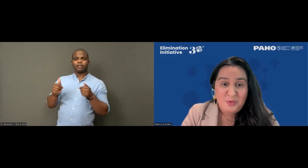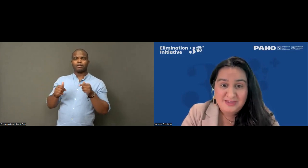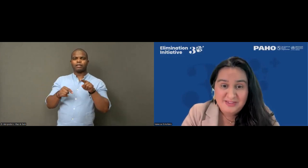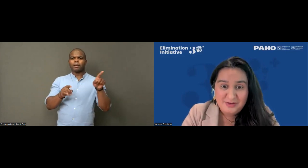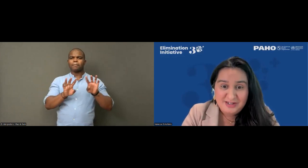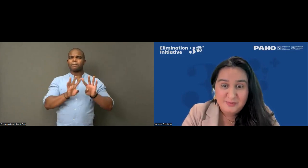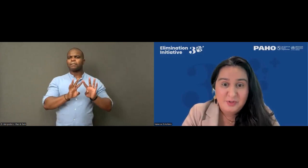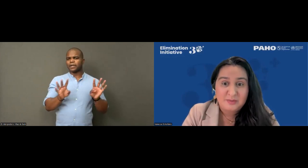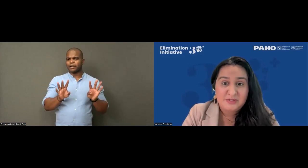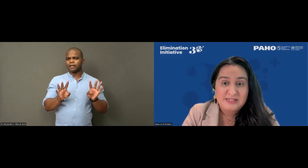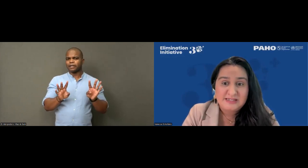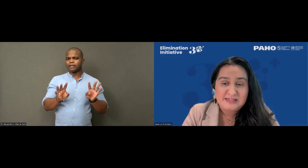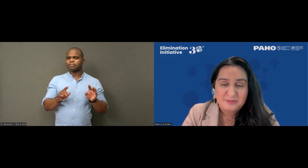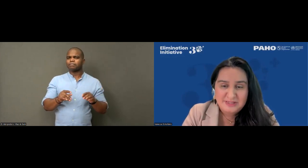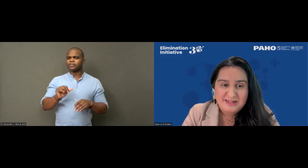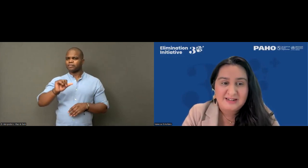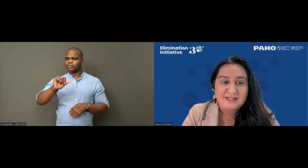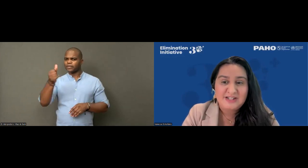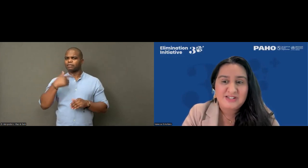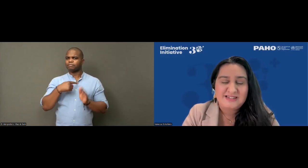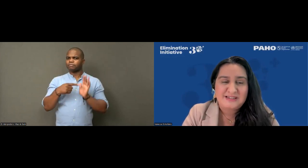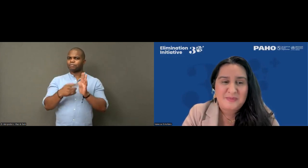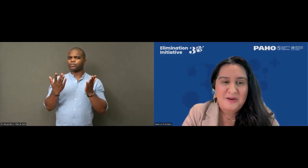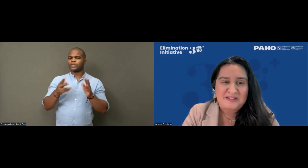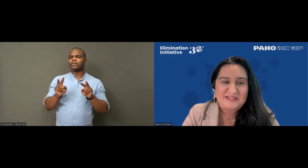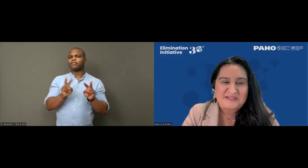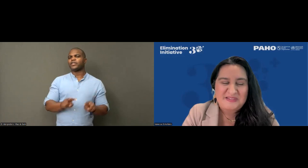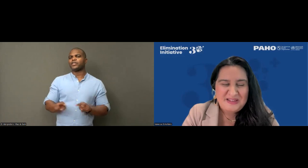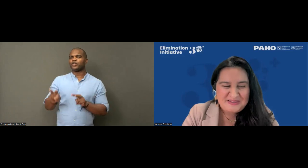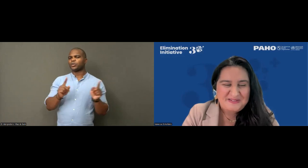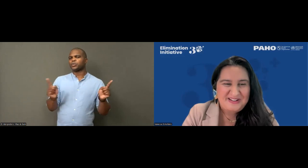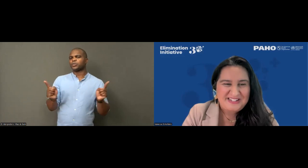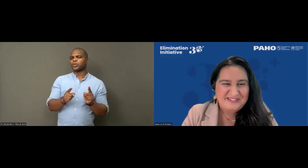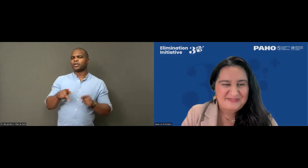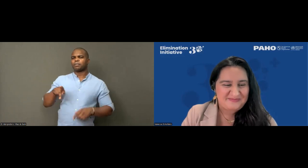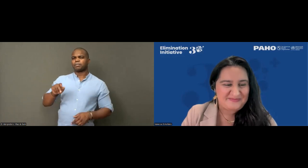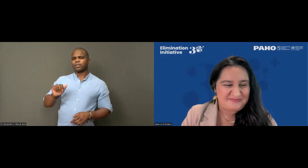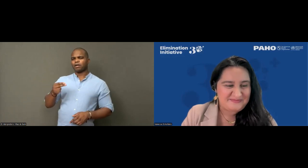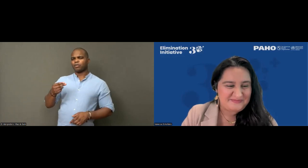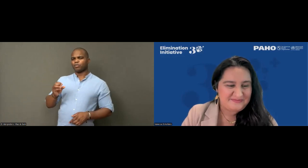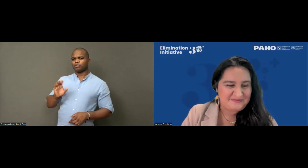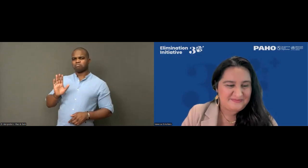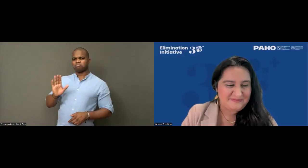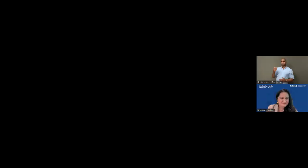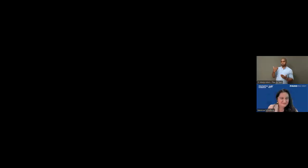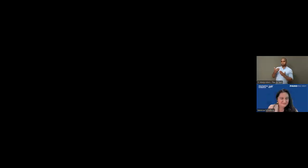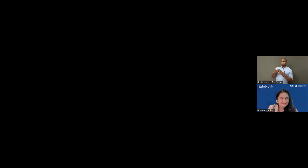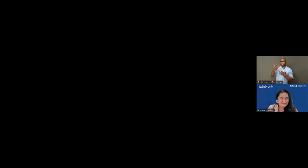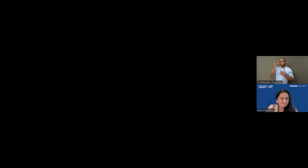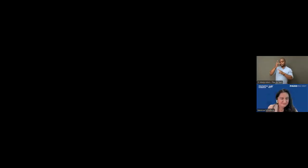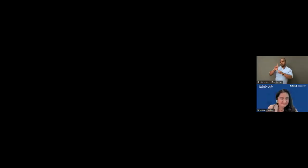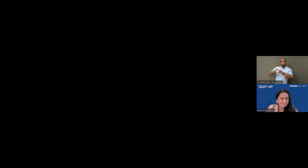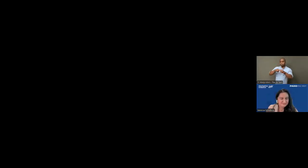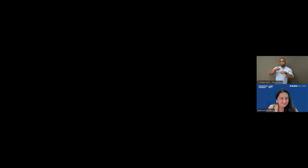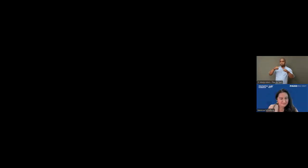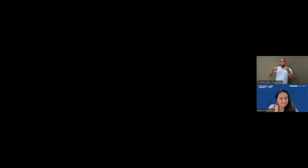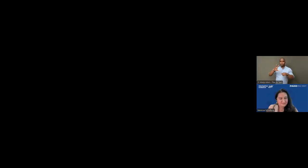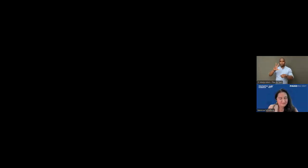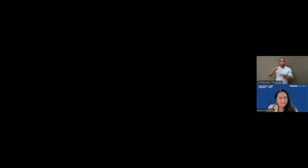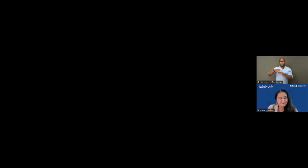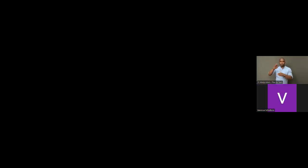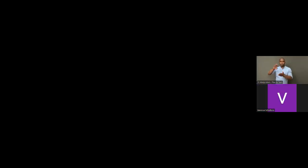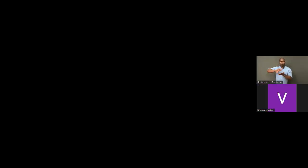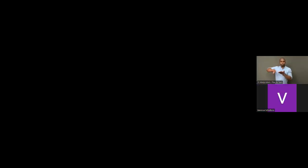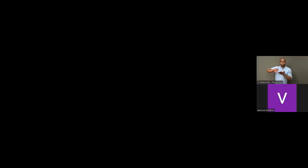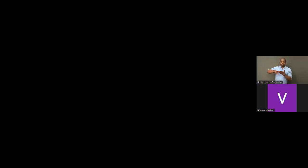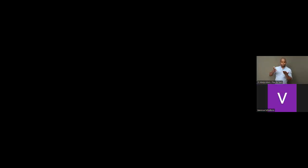a iniciativa da OPAS para eliminar mais do que 30 doenças transmissíveis e suas condições relacionadas nas Américas. Muito obrigado.